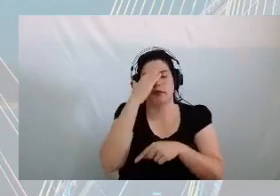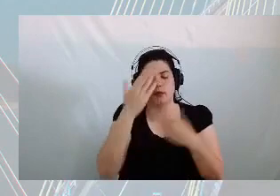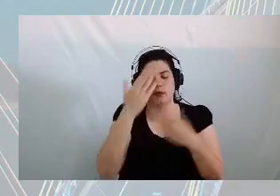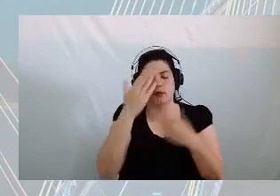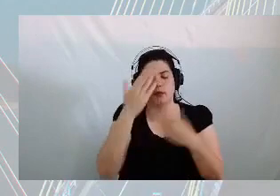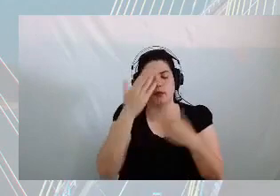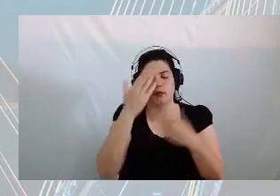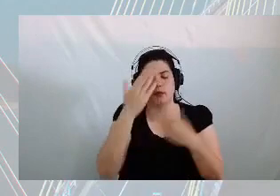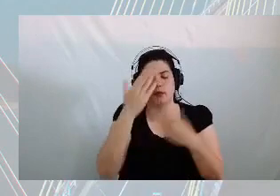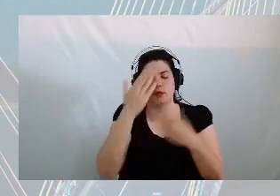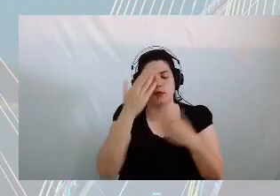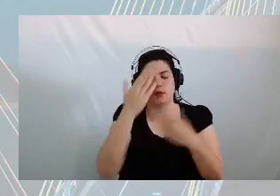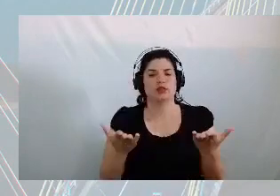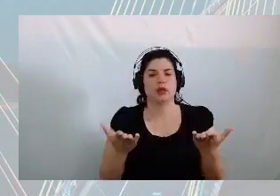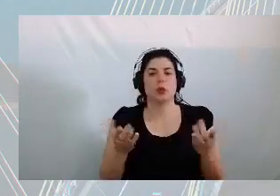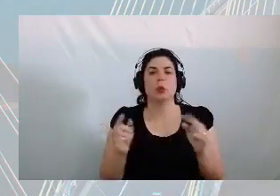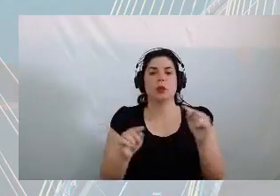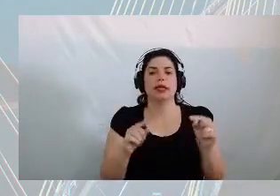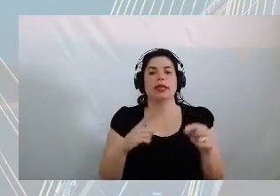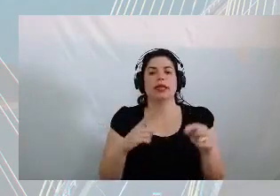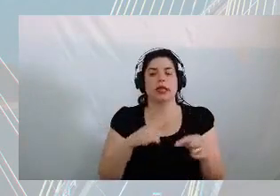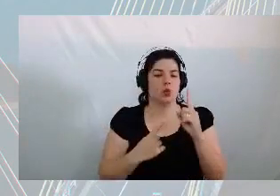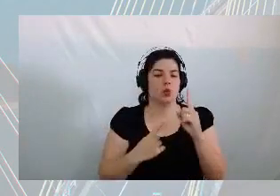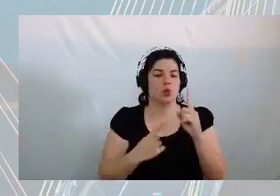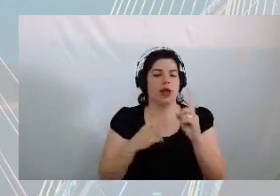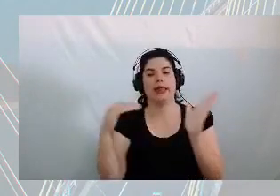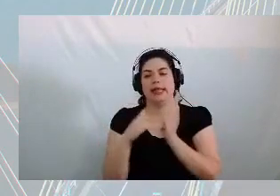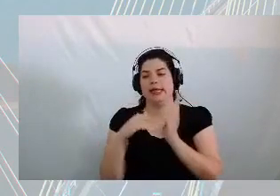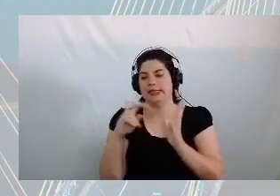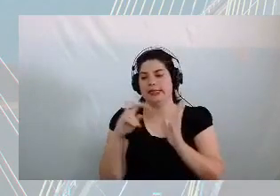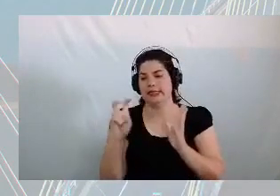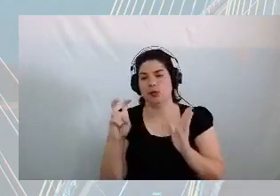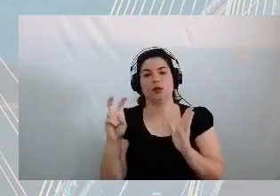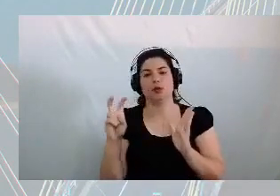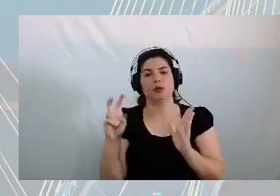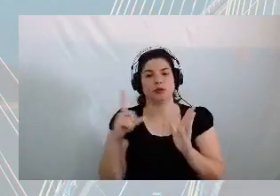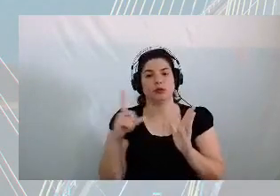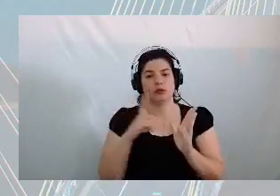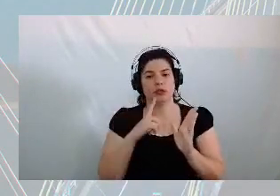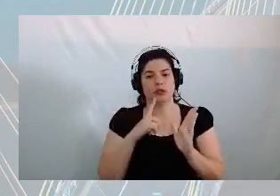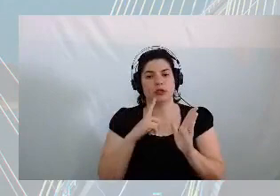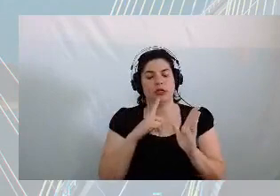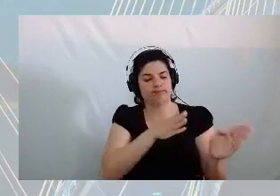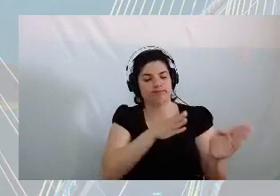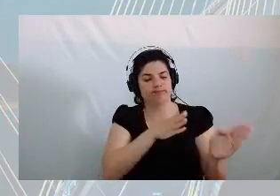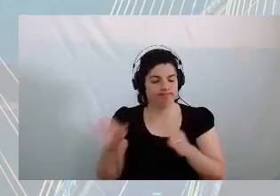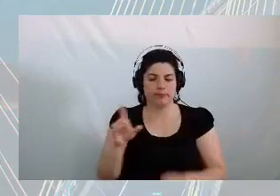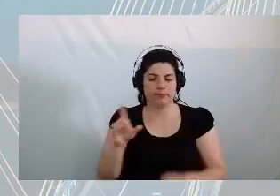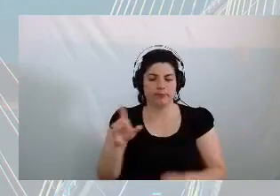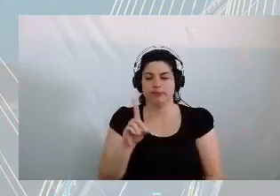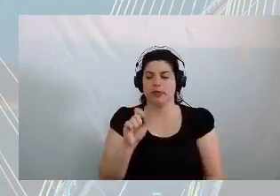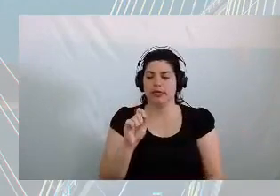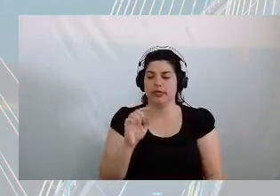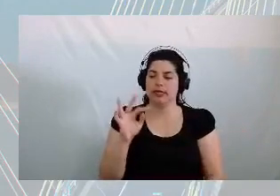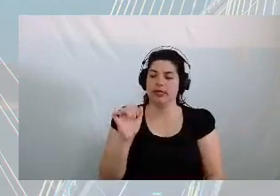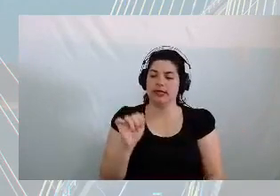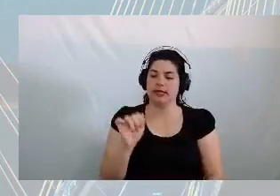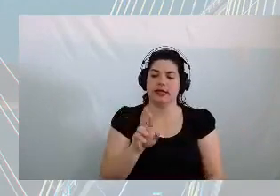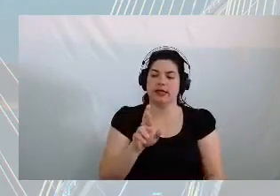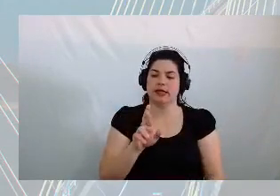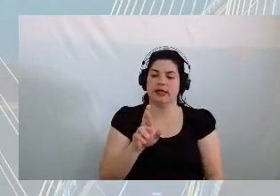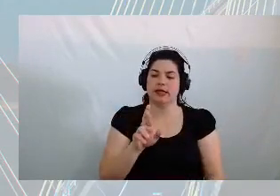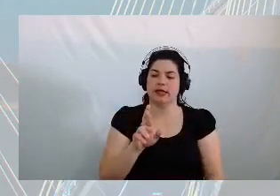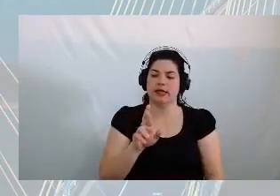tem aqui o nível de 1 a 5, né, passando por toda essa trajetória data-driven. E aqui nos extremos, né, só para ter uma ideia, quando a gente está aqui no